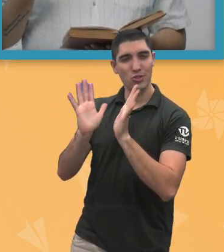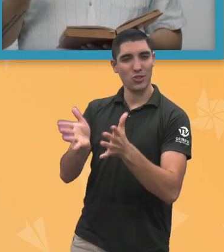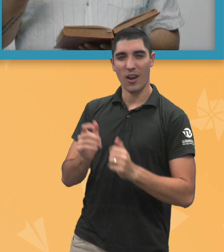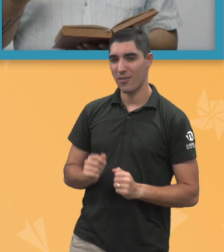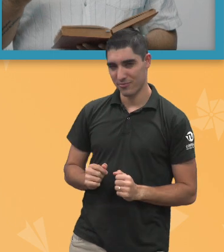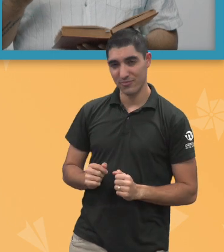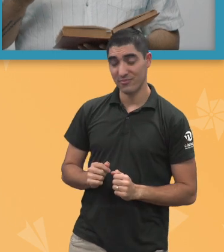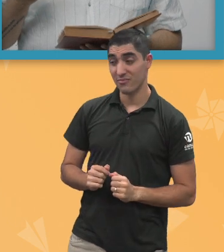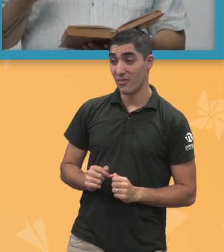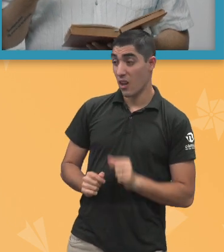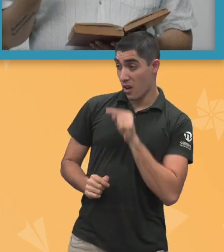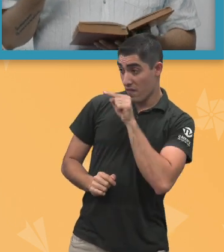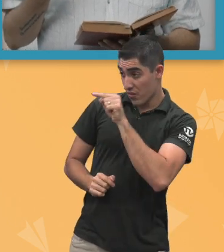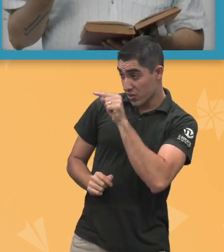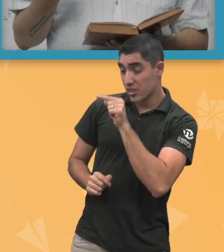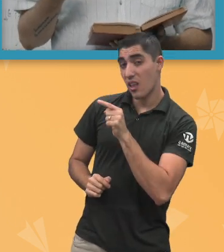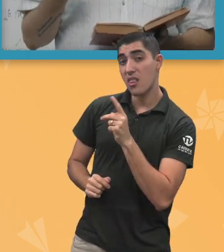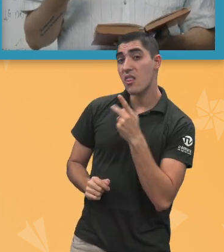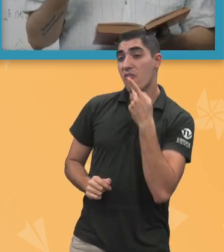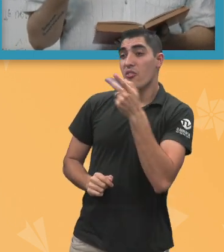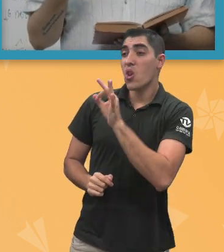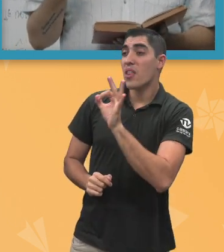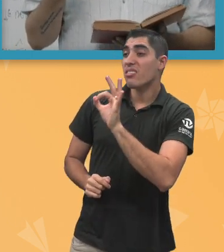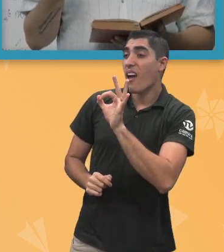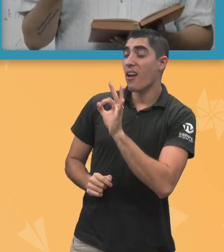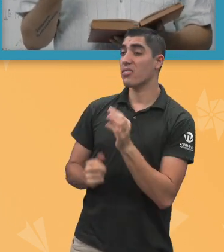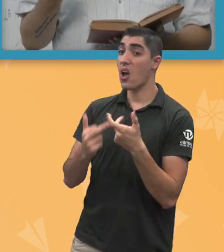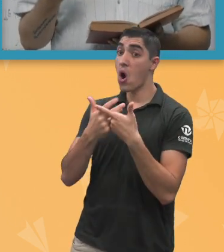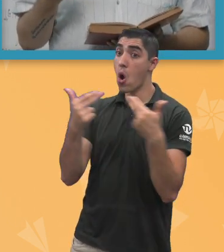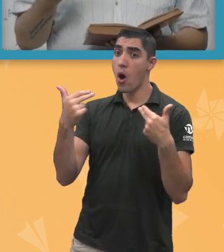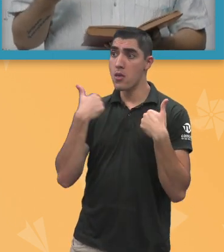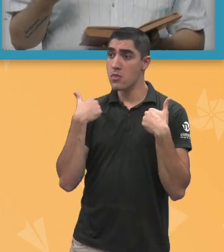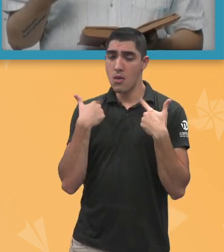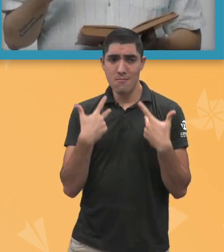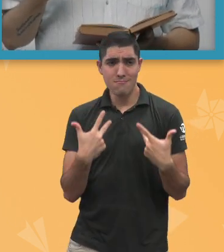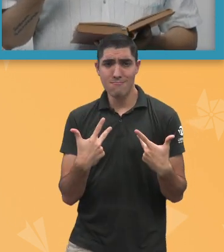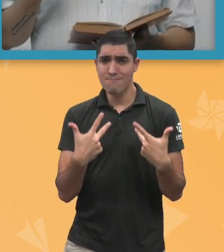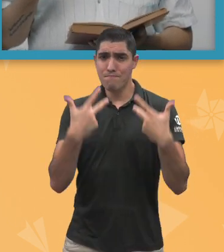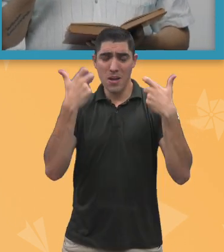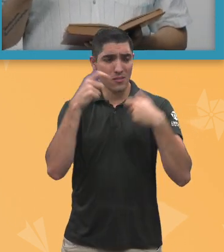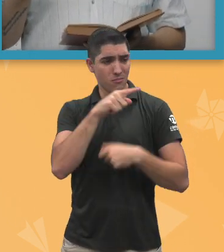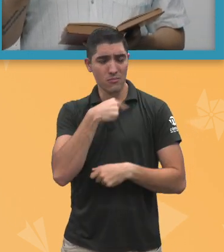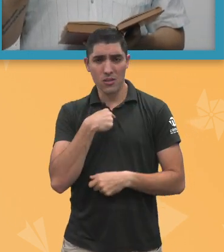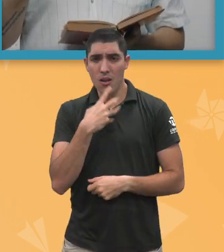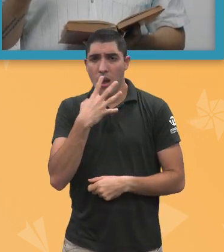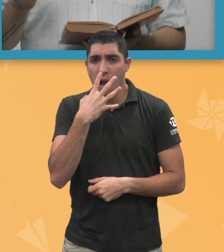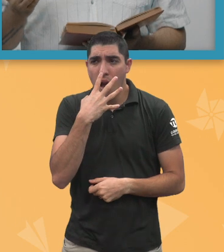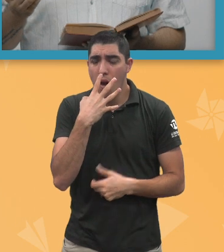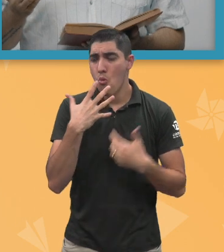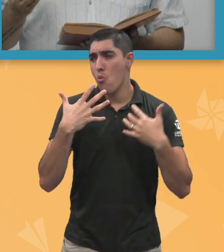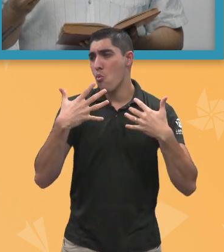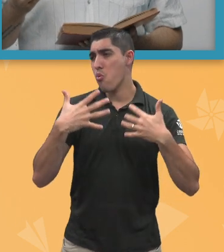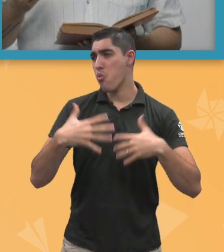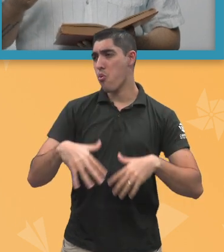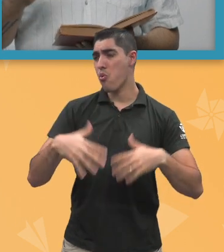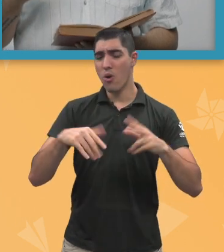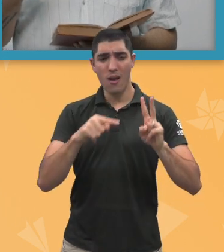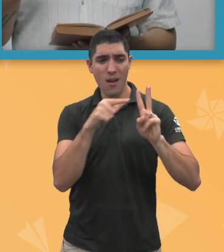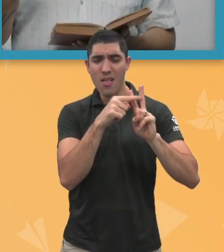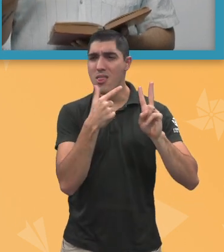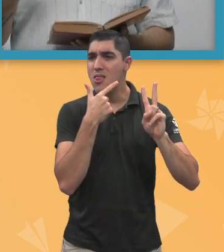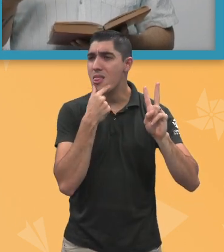Senhor lhe exaltou que eu não visse ser muito mais admiravelmente praticada por ele, do